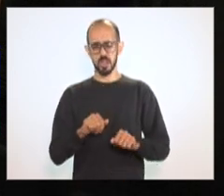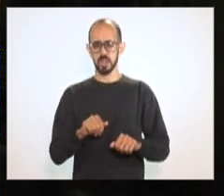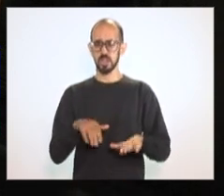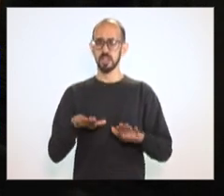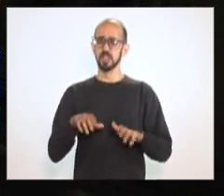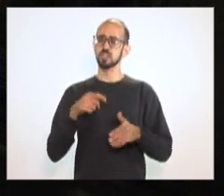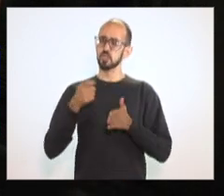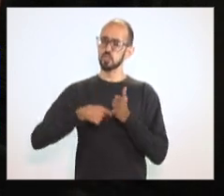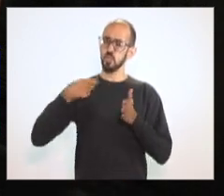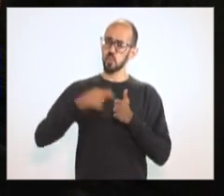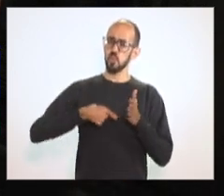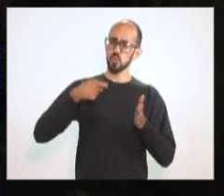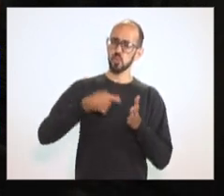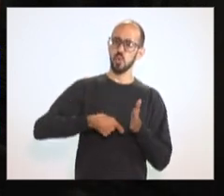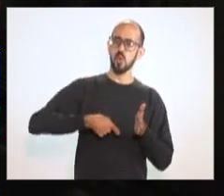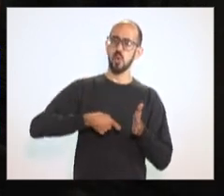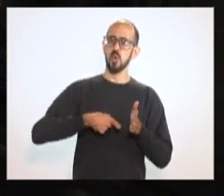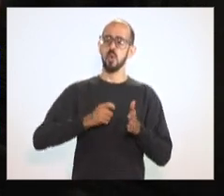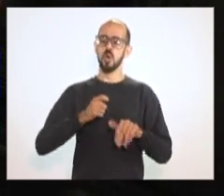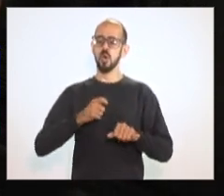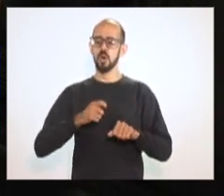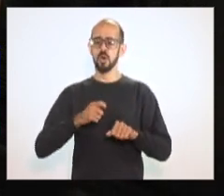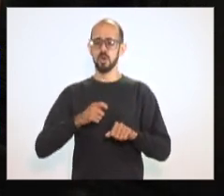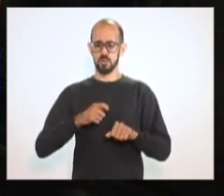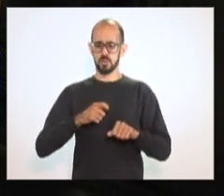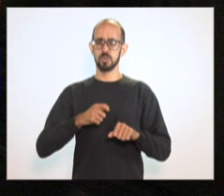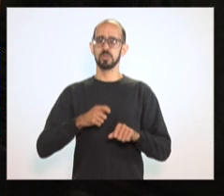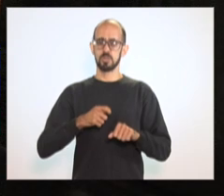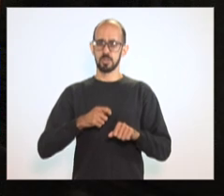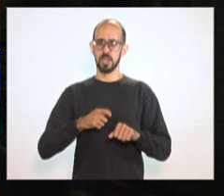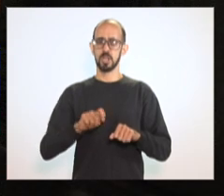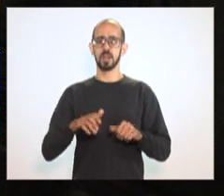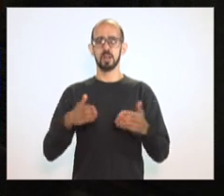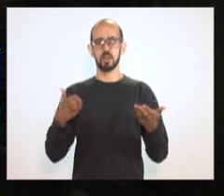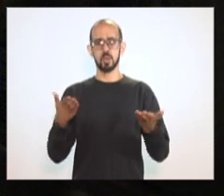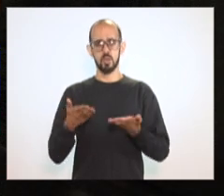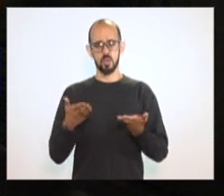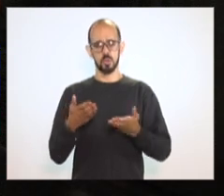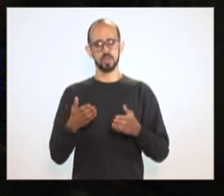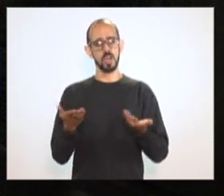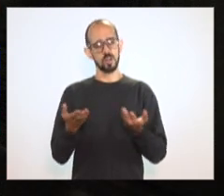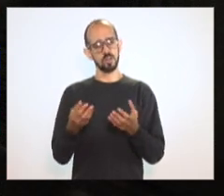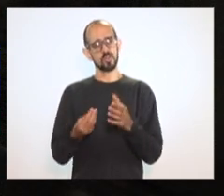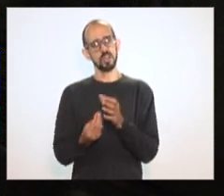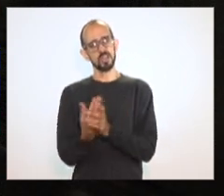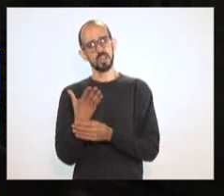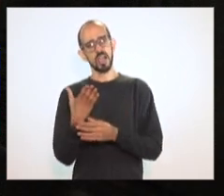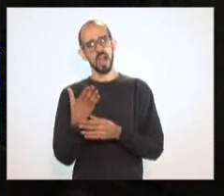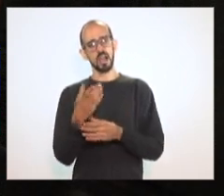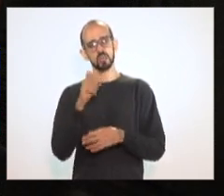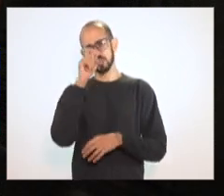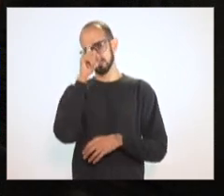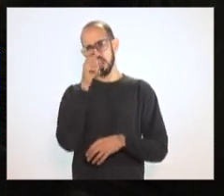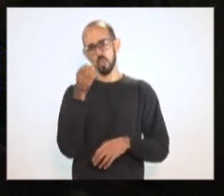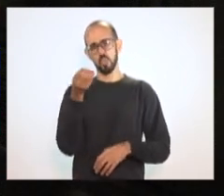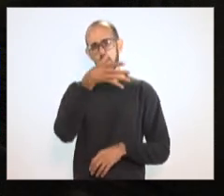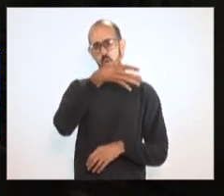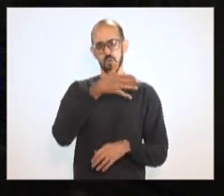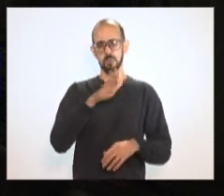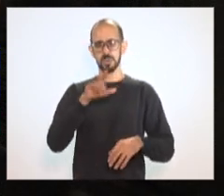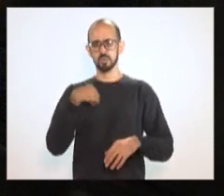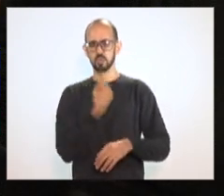lutou muito né lutou muito eu acho que agora foi inaugurada uma outra maternidade mas nós lutamos muito